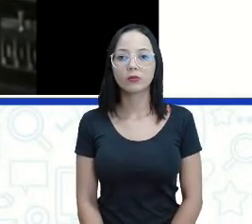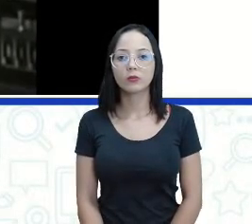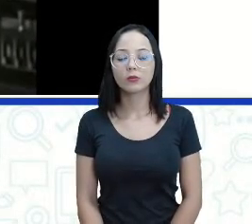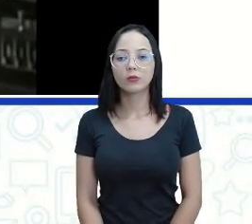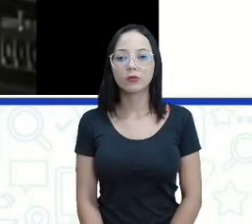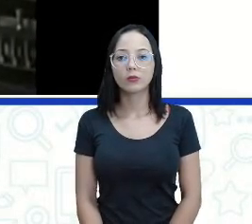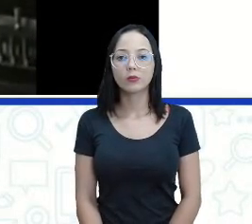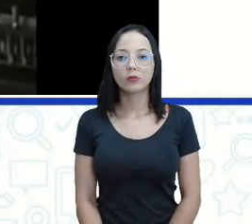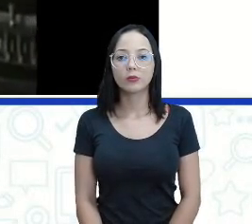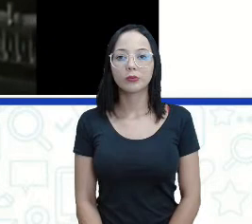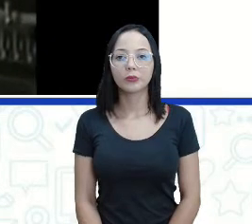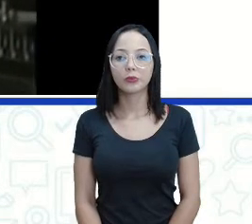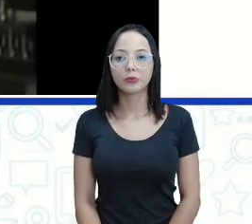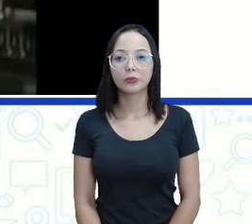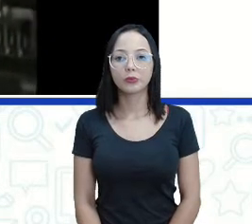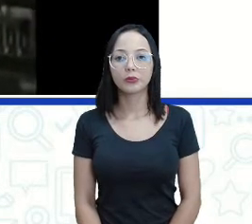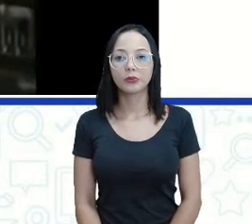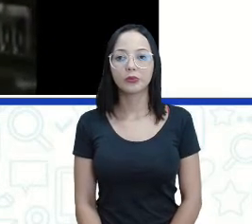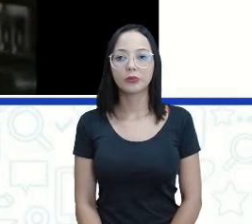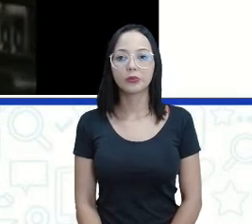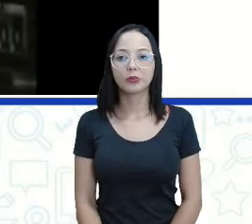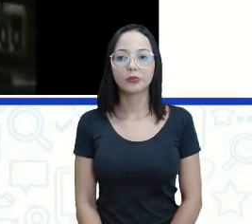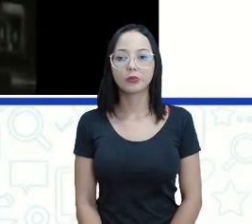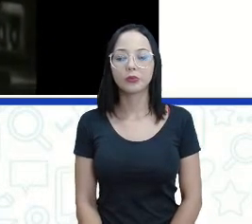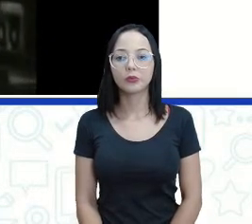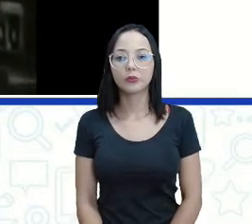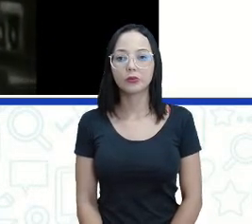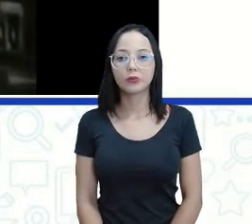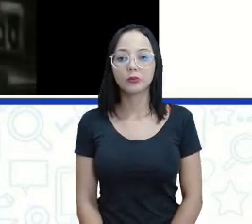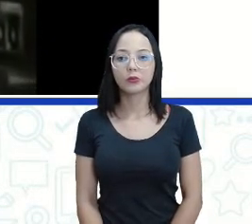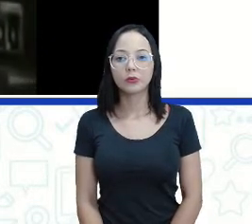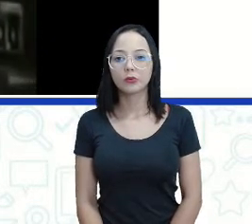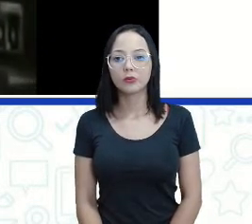Aumente o compasso. Produção acelerada.